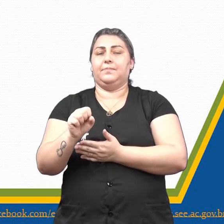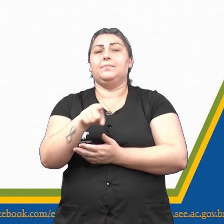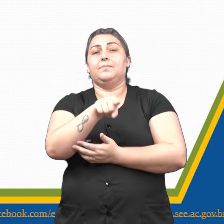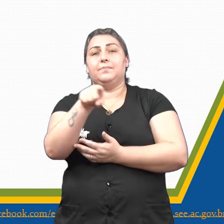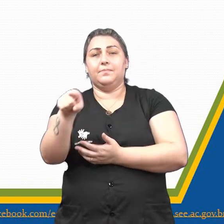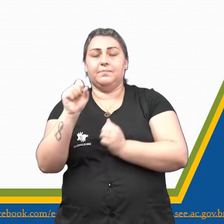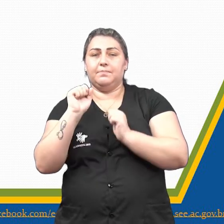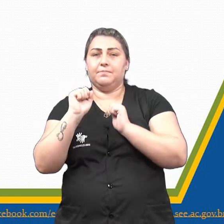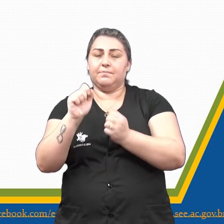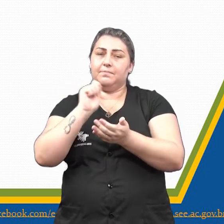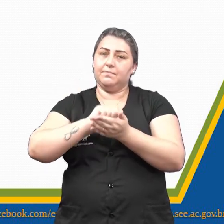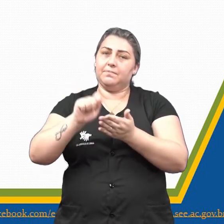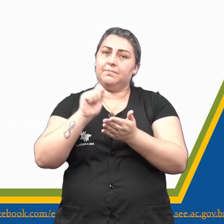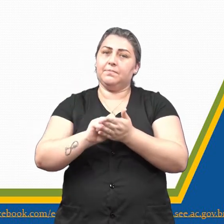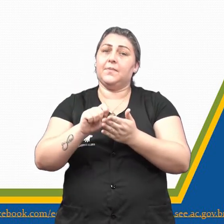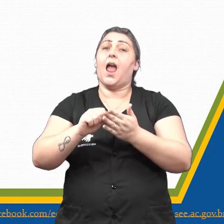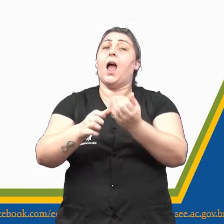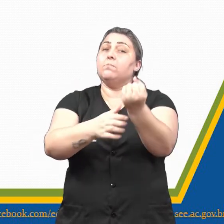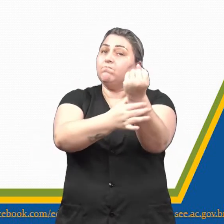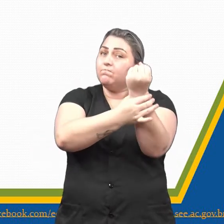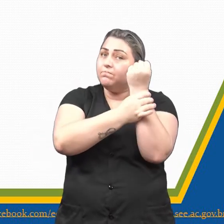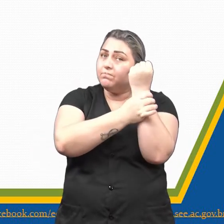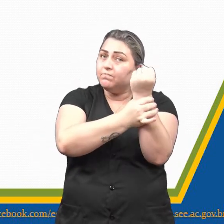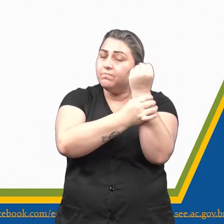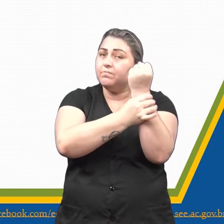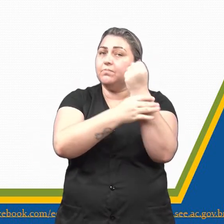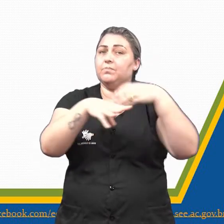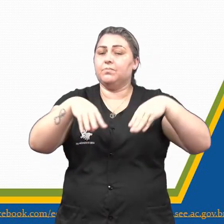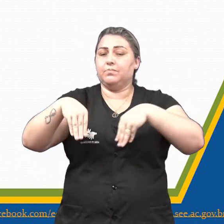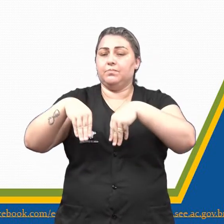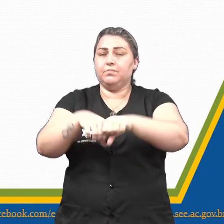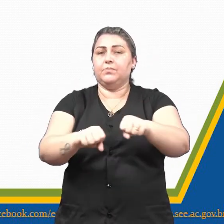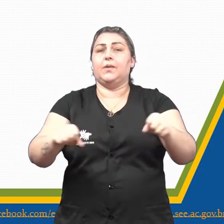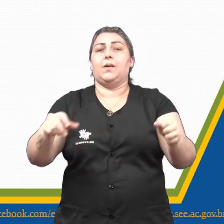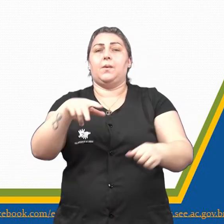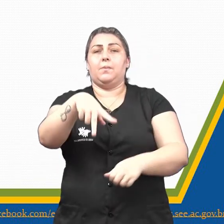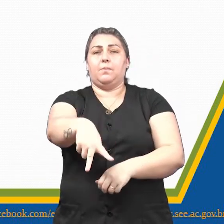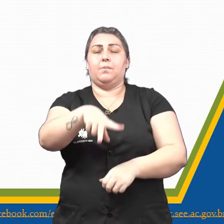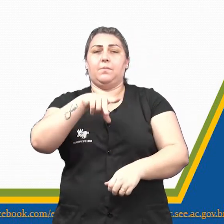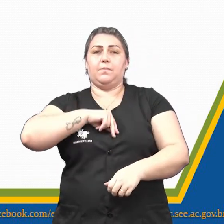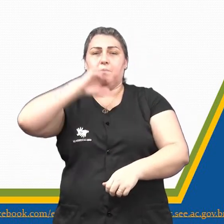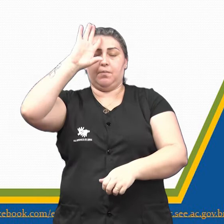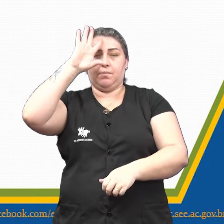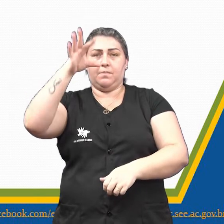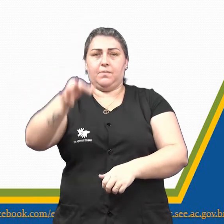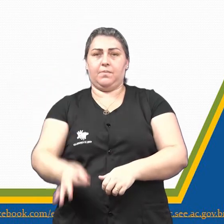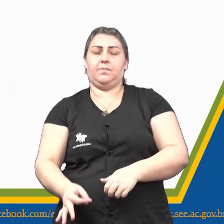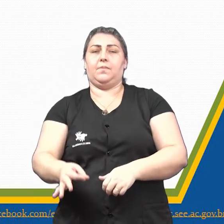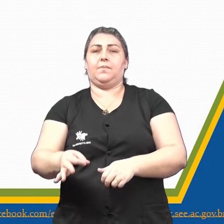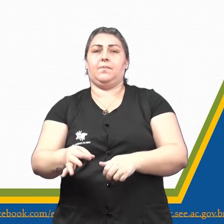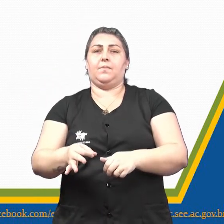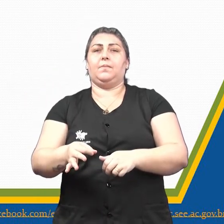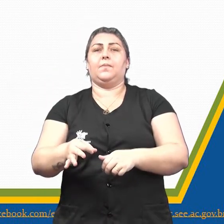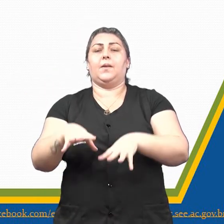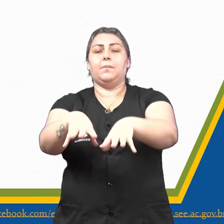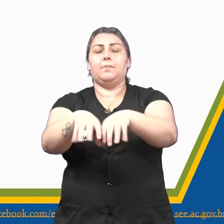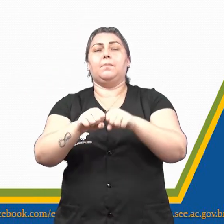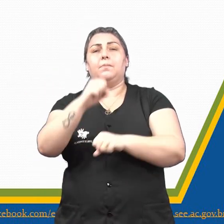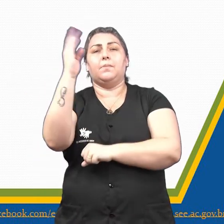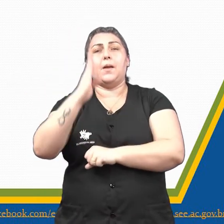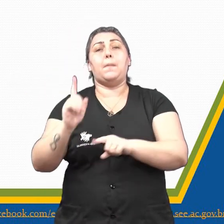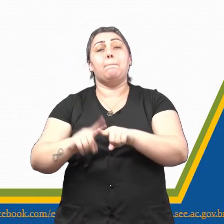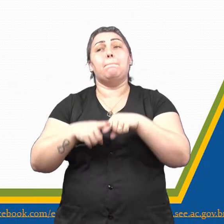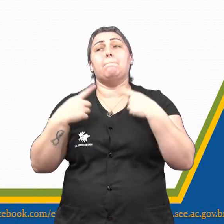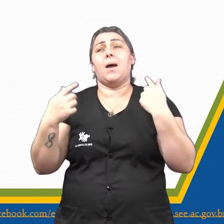vocês possam anotar. Para garantir a posse da terra, Portugal decidiu colonizar o Brasil. Mas para isso